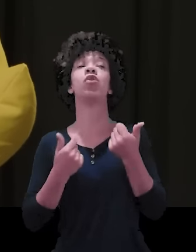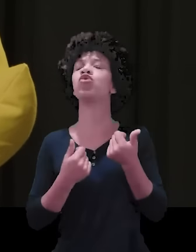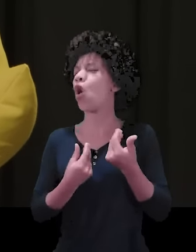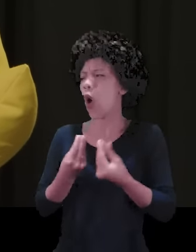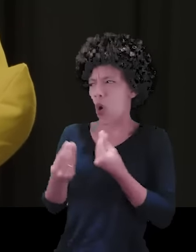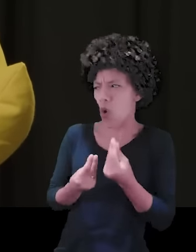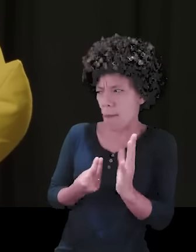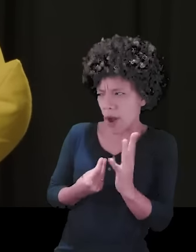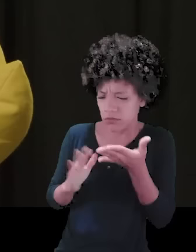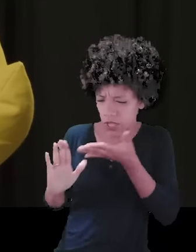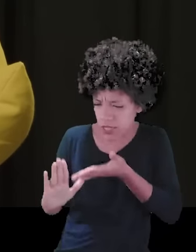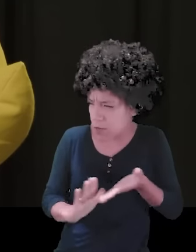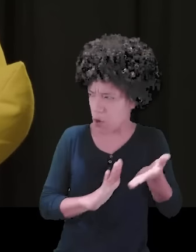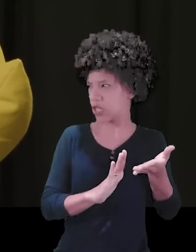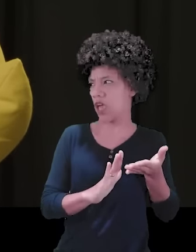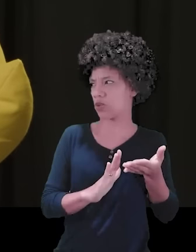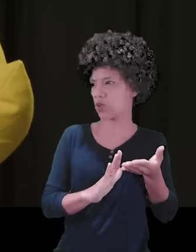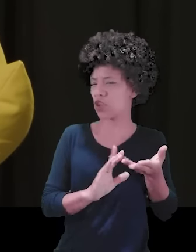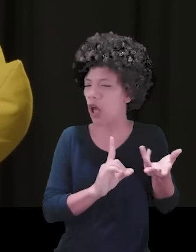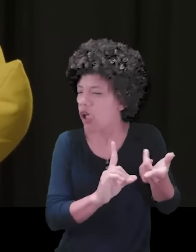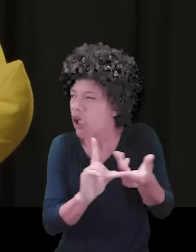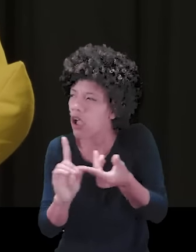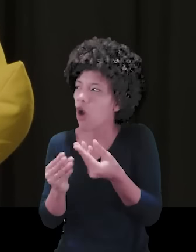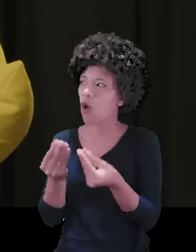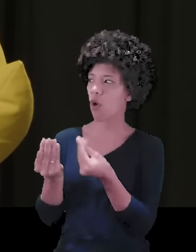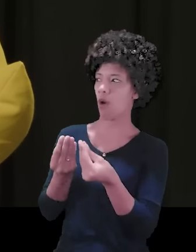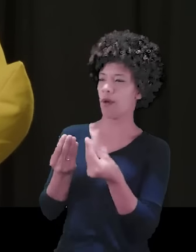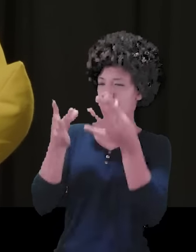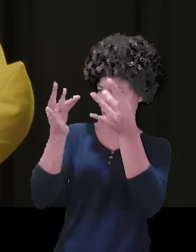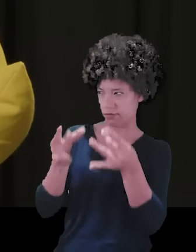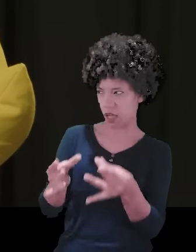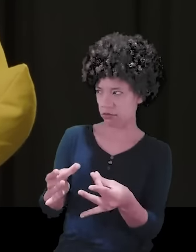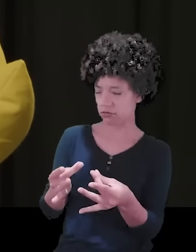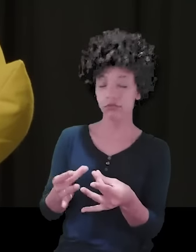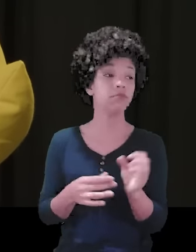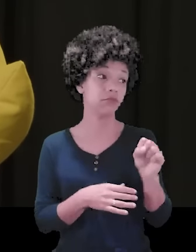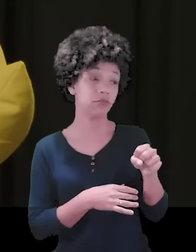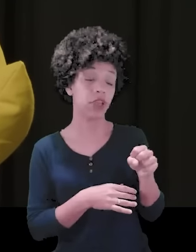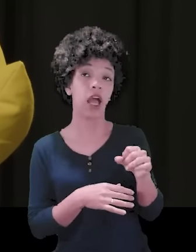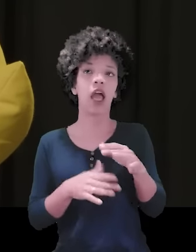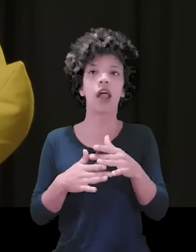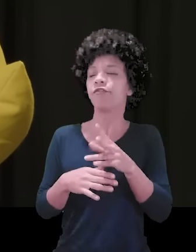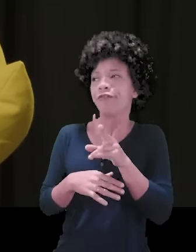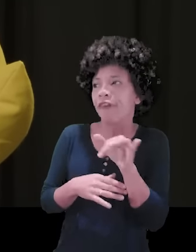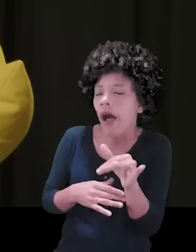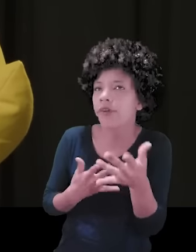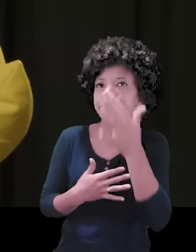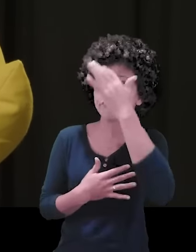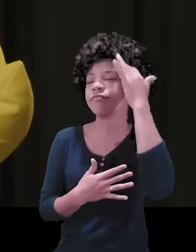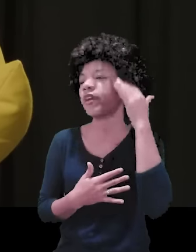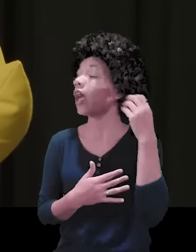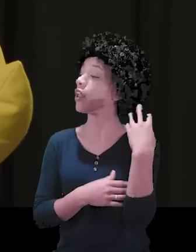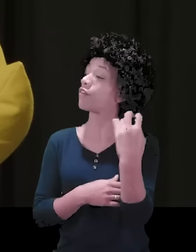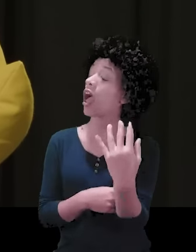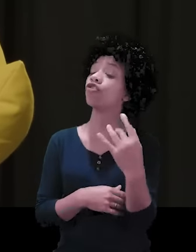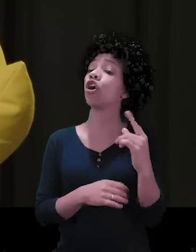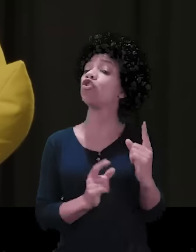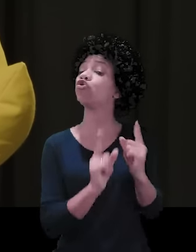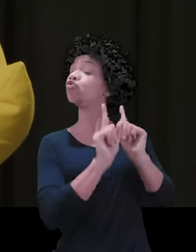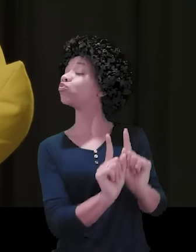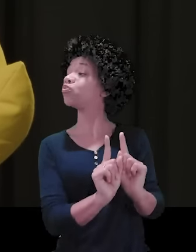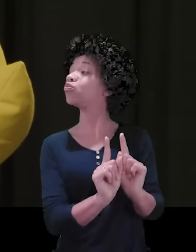é como é que funciona esse processo assim Acho que aí ó eu quero entrar no nos detalhes assim ela vai ela ela viaja com